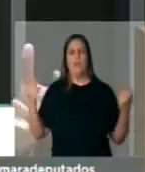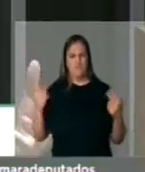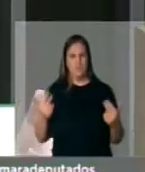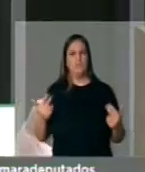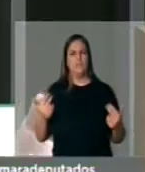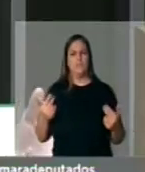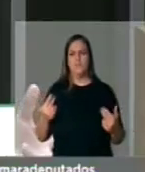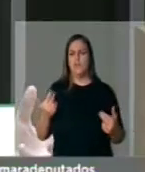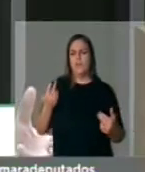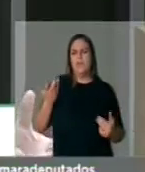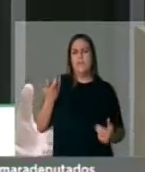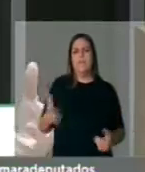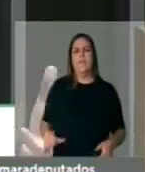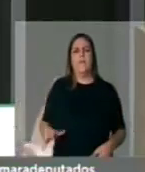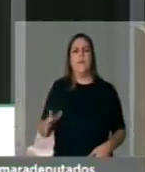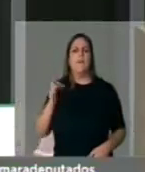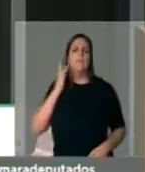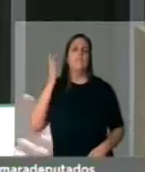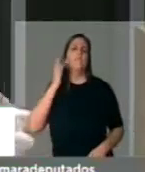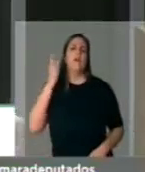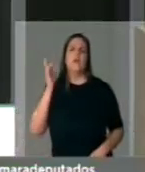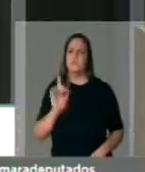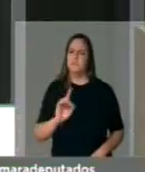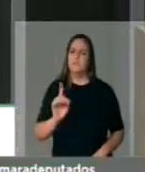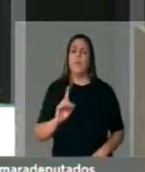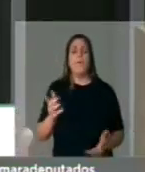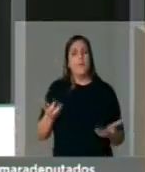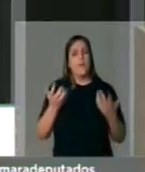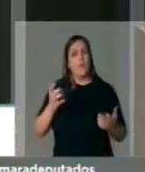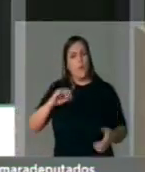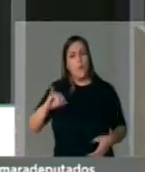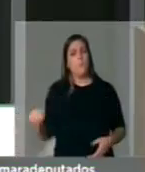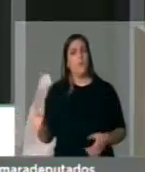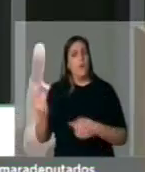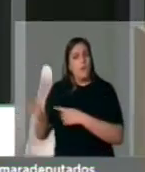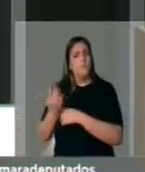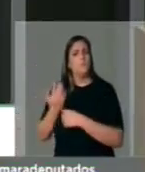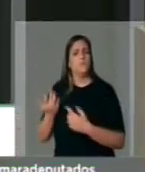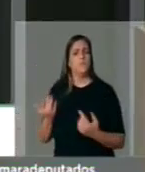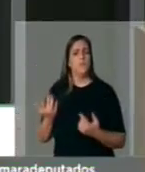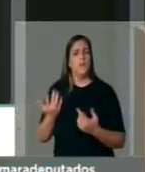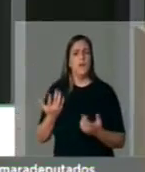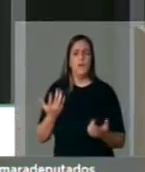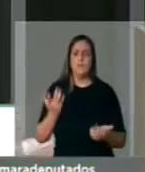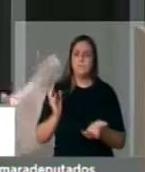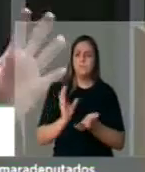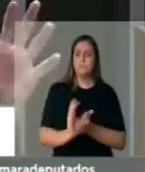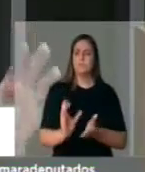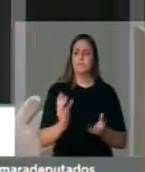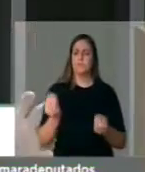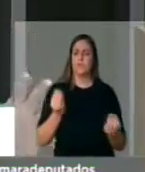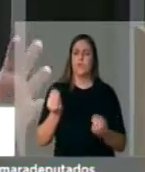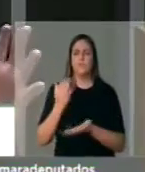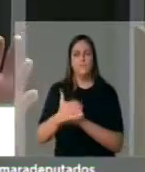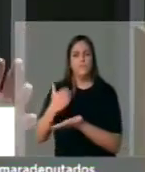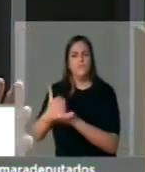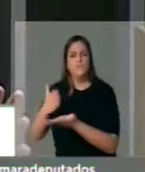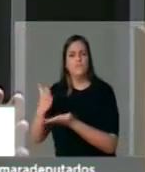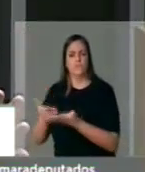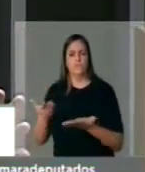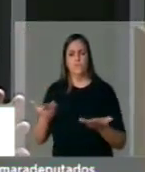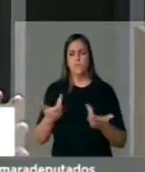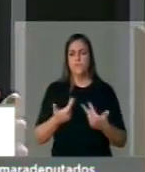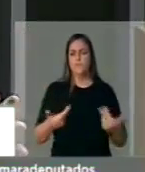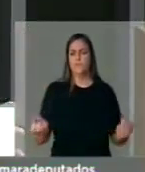a oportunidade do investimento, do financiamento, para fazer com que essas coisas andam e, portanto, a